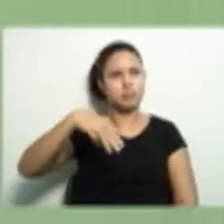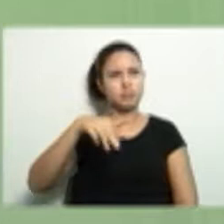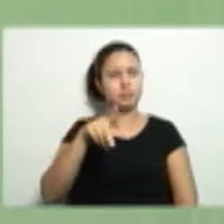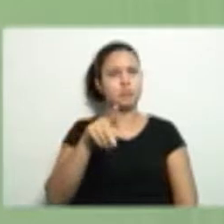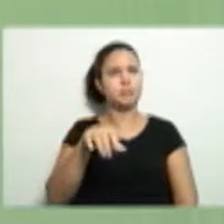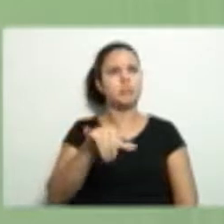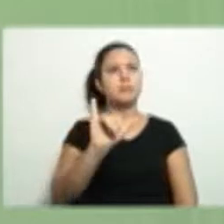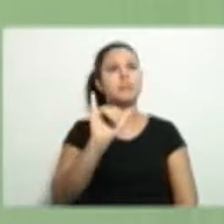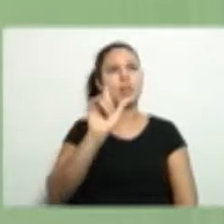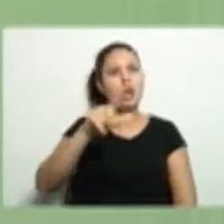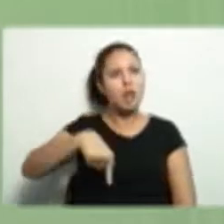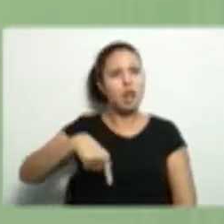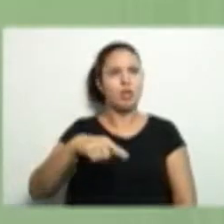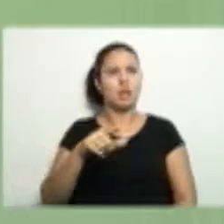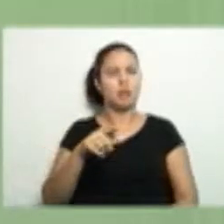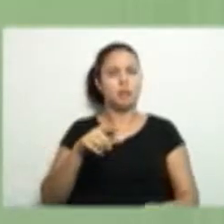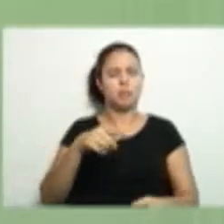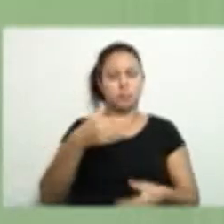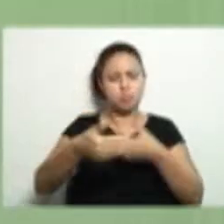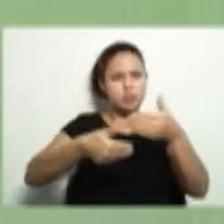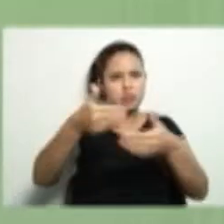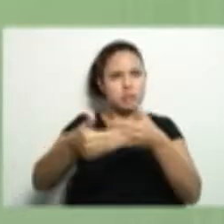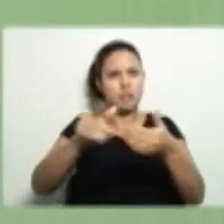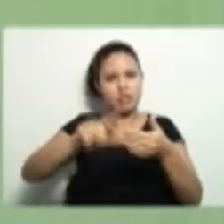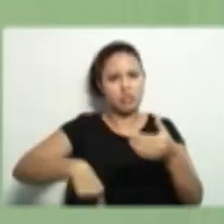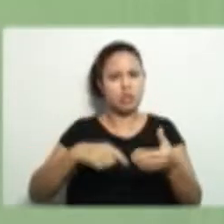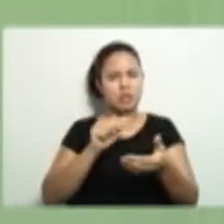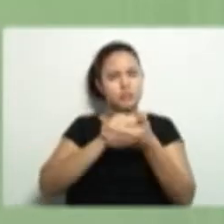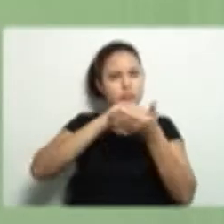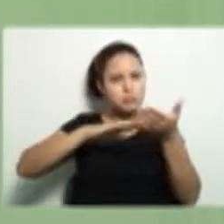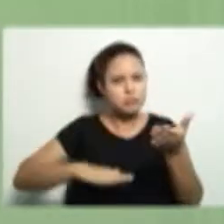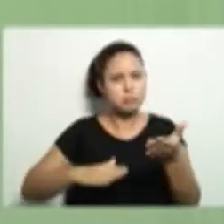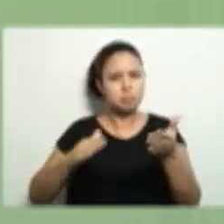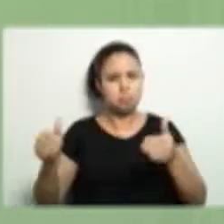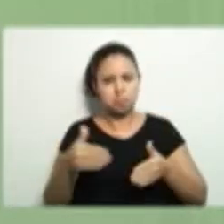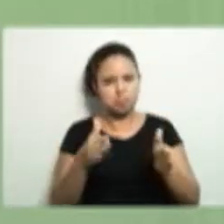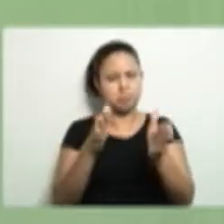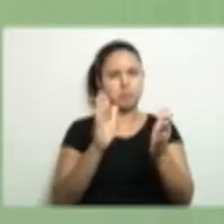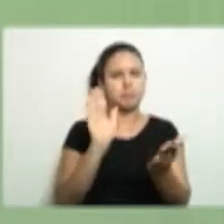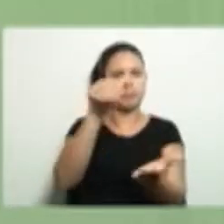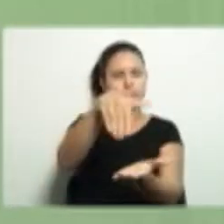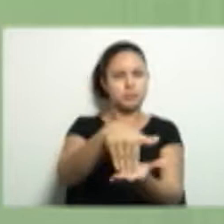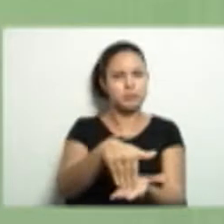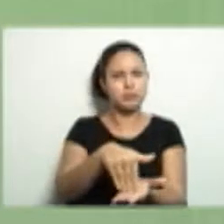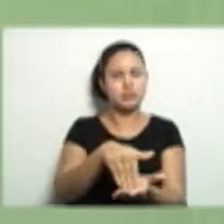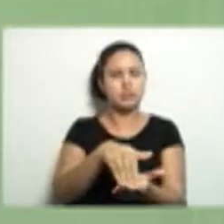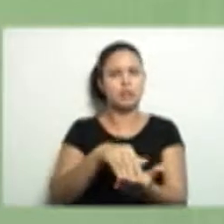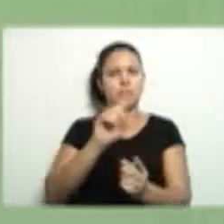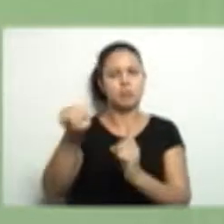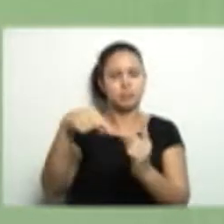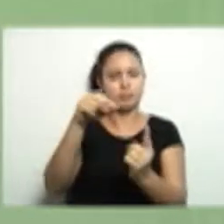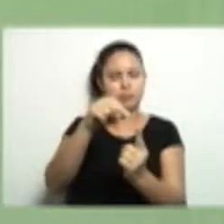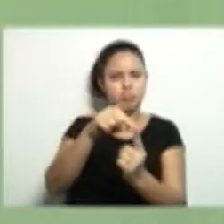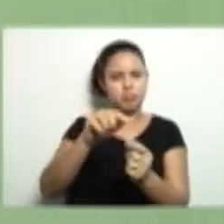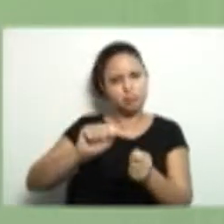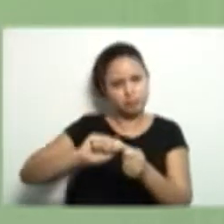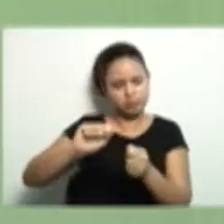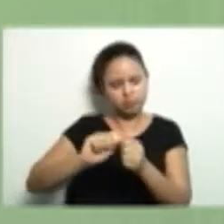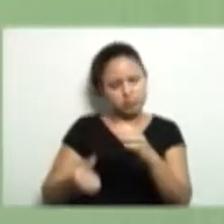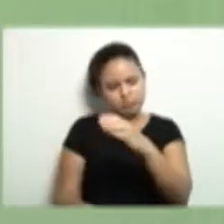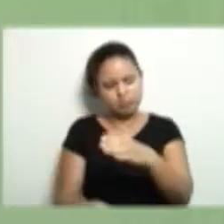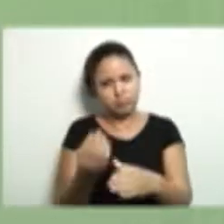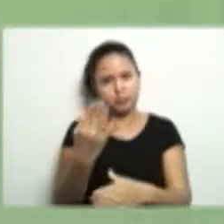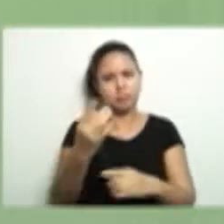realizadas numa sequência lógica com o objetivo de produzir um bem ou um serviço que